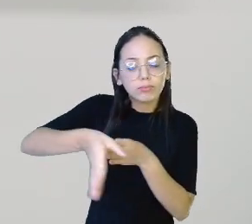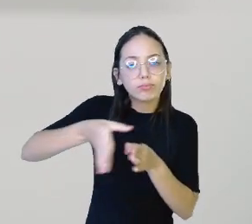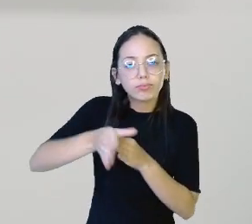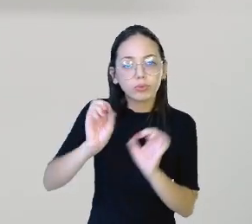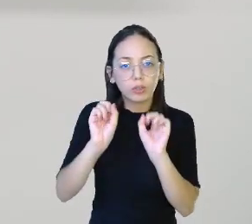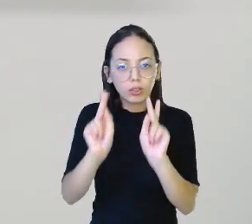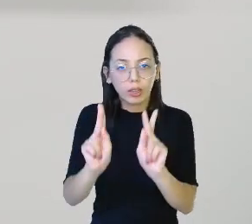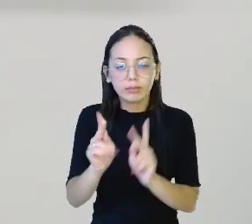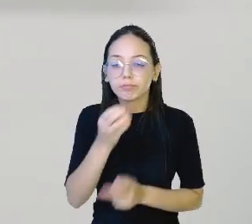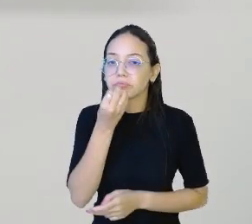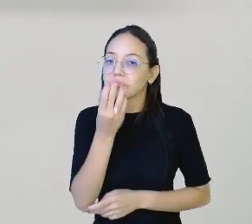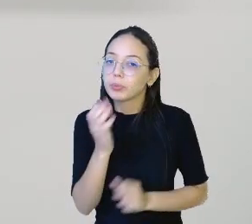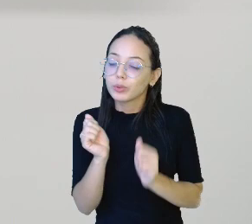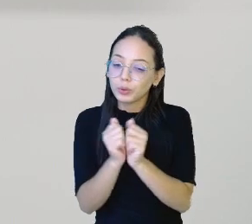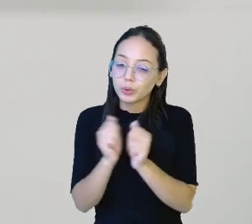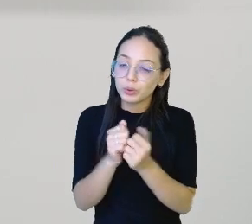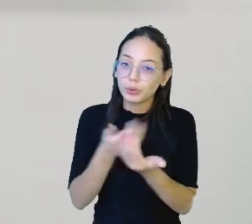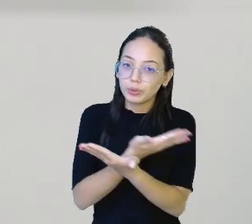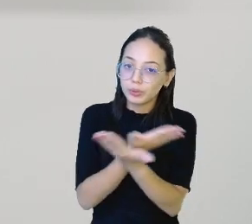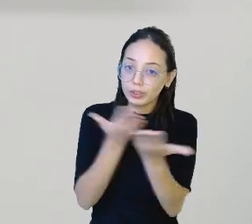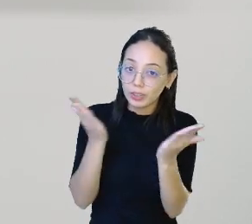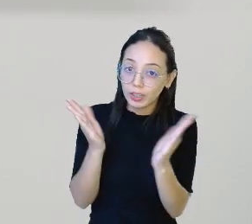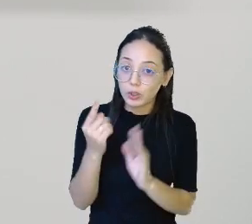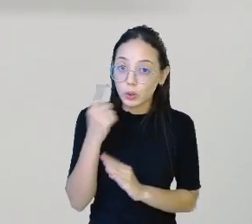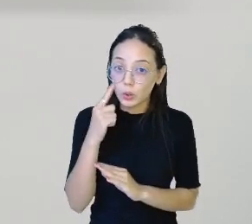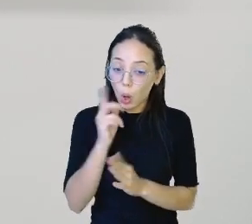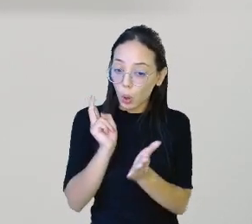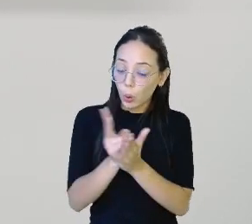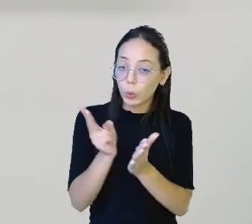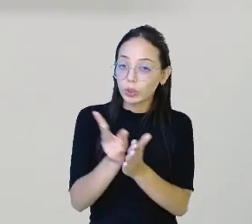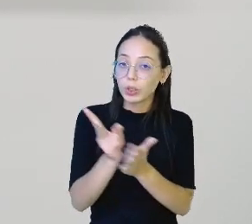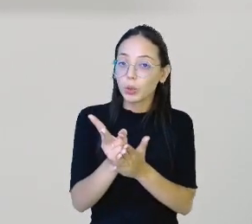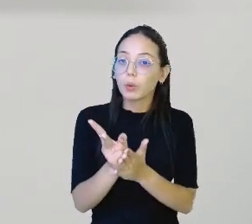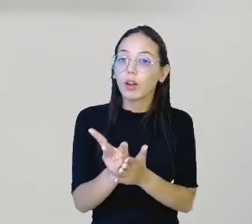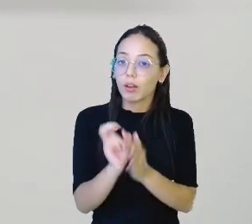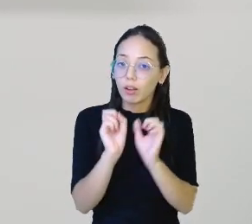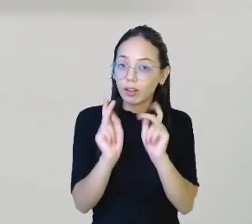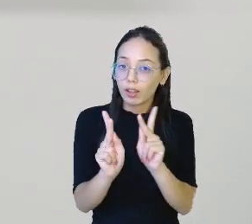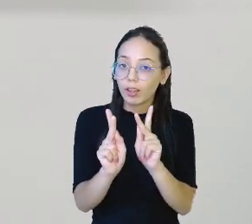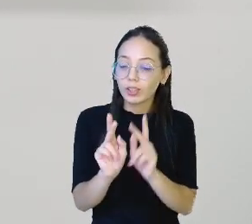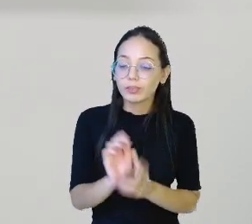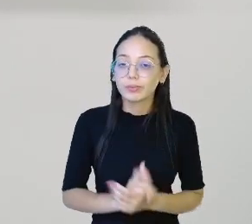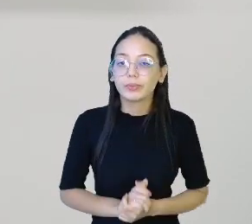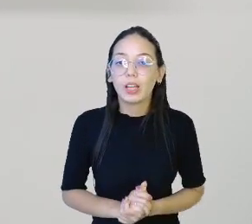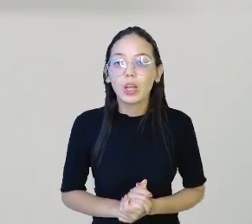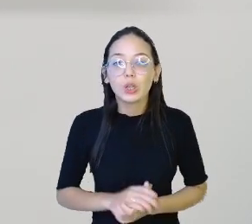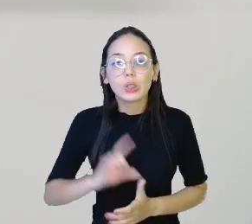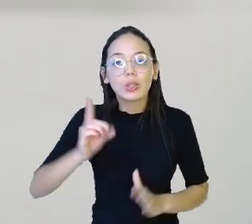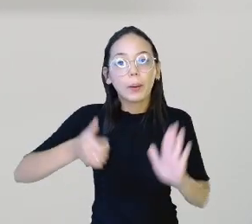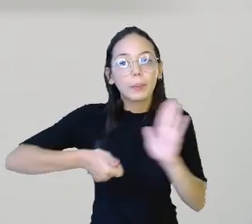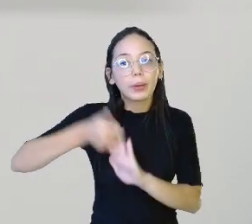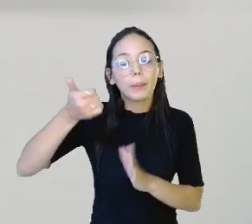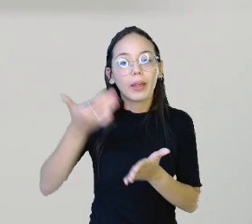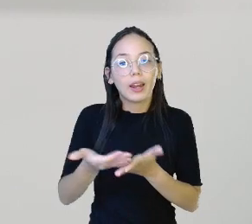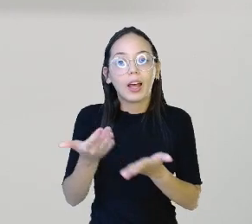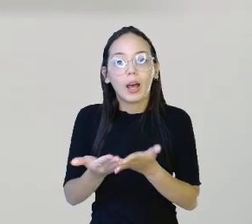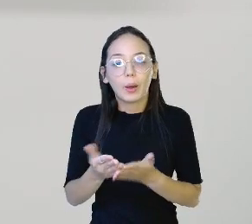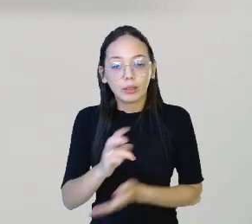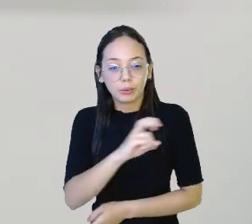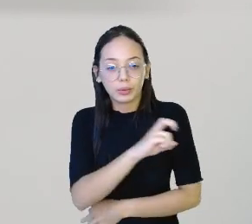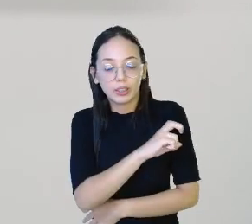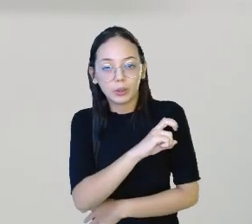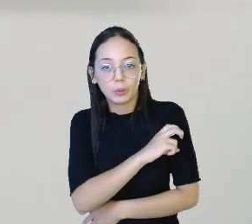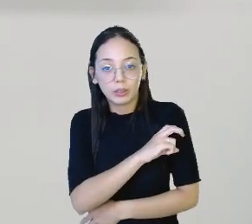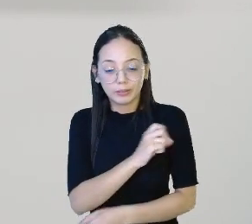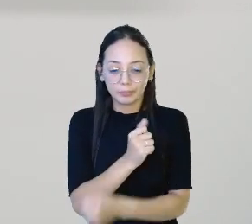Tá certo? Foi muito bom ter vocês conosco. Não sai daí que as aulas continuam. Essa foi apenas a primeira aula de hoje para o 5º ano.